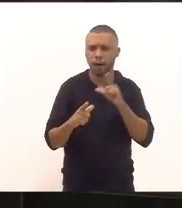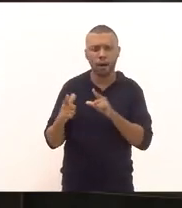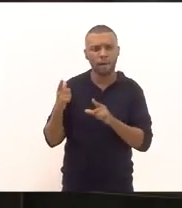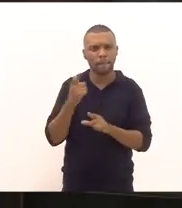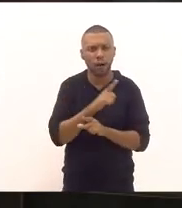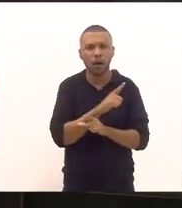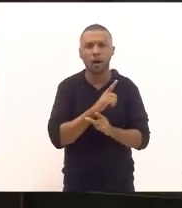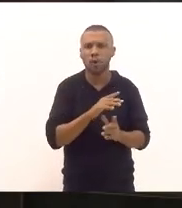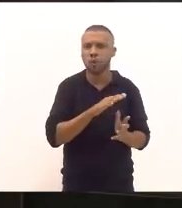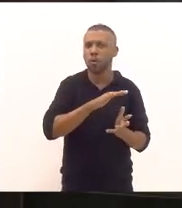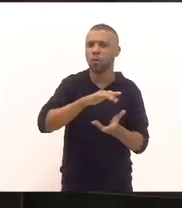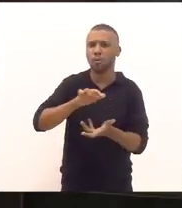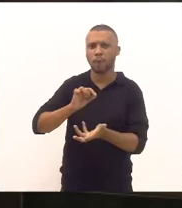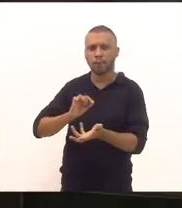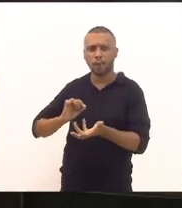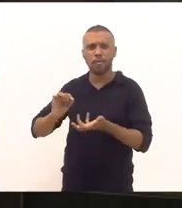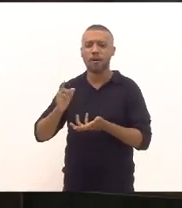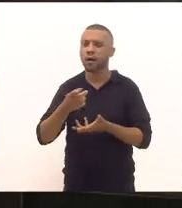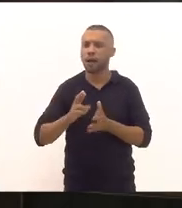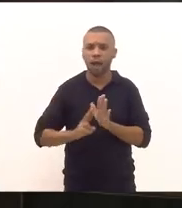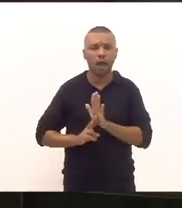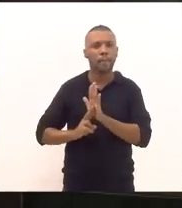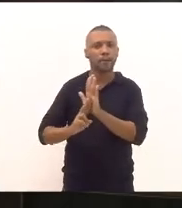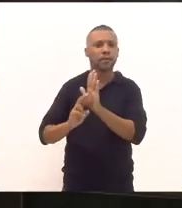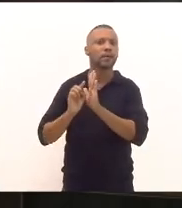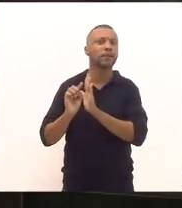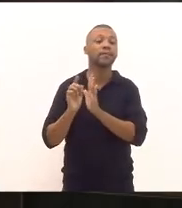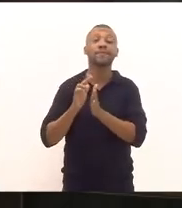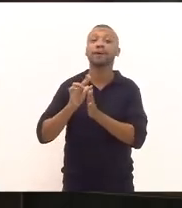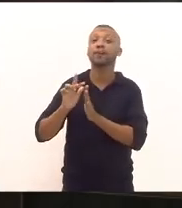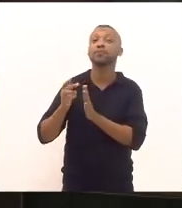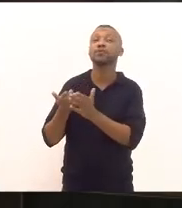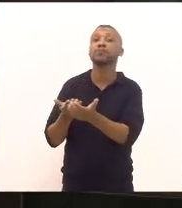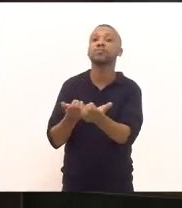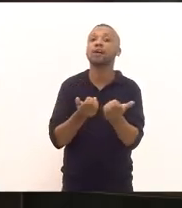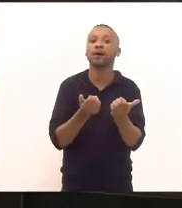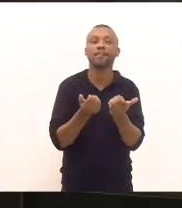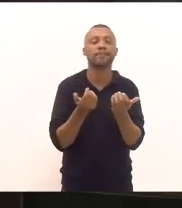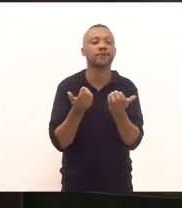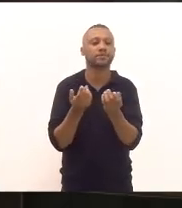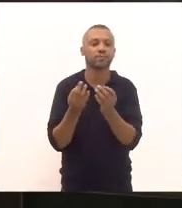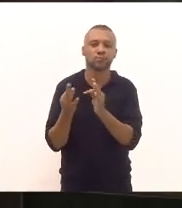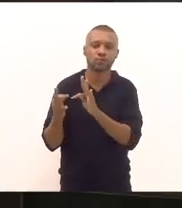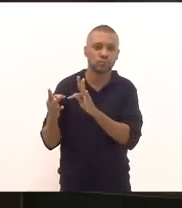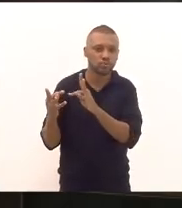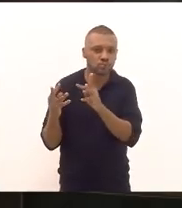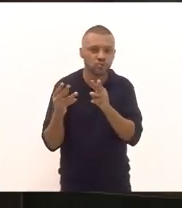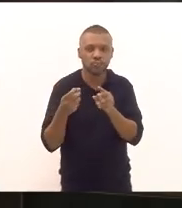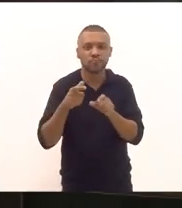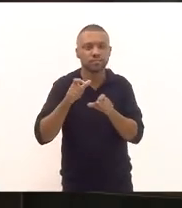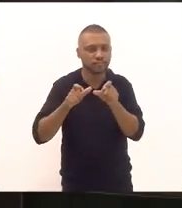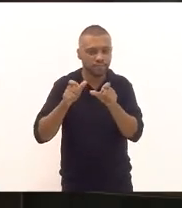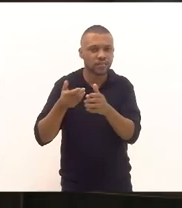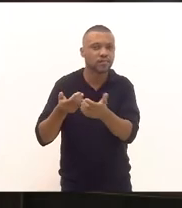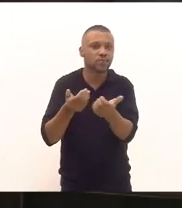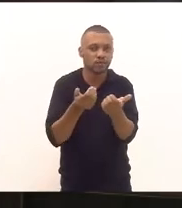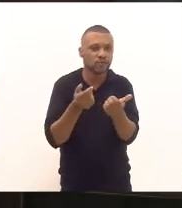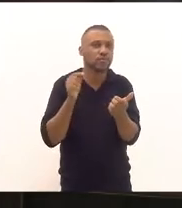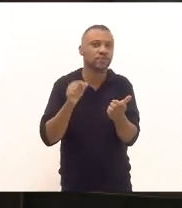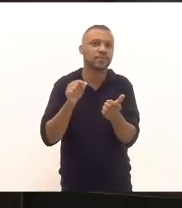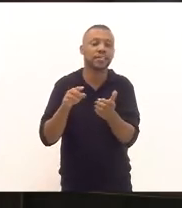é e representa vários jovens todos esses jovens que